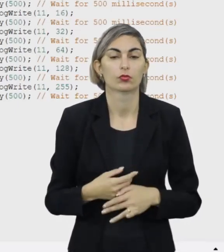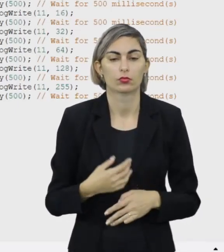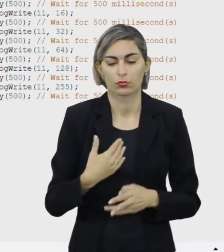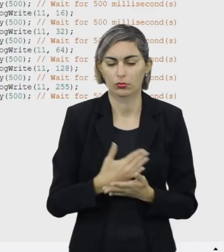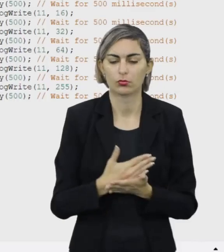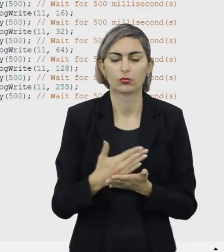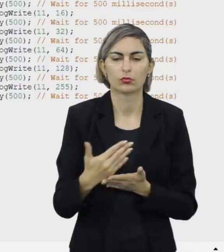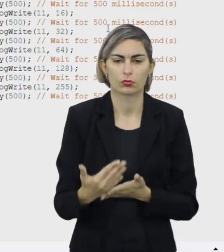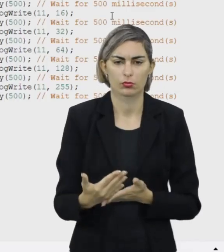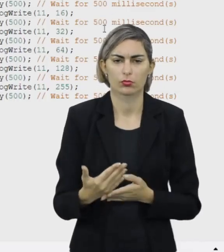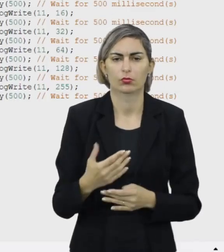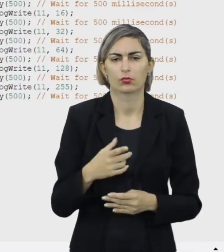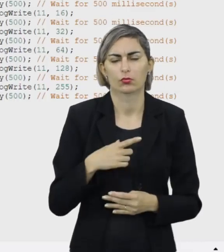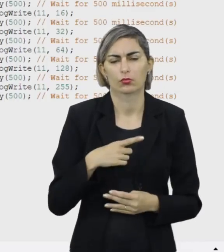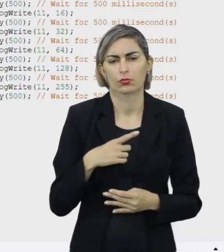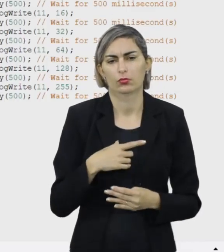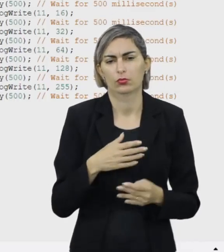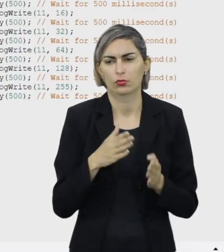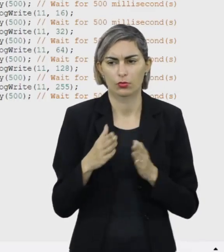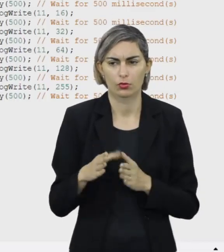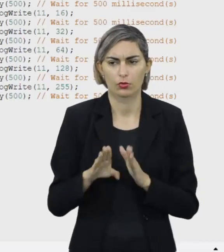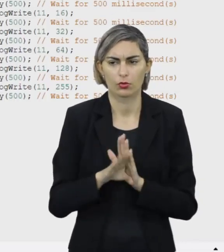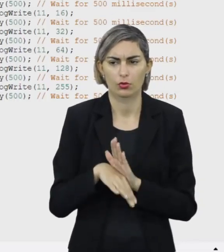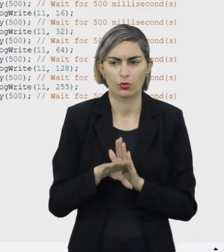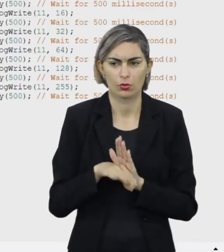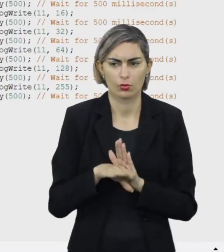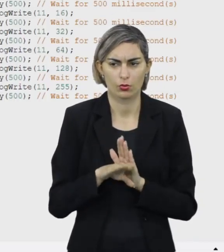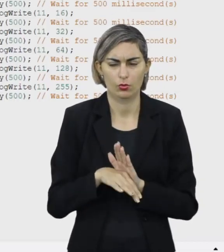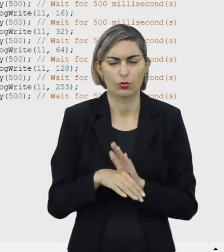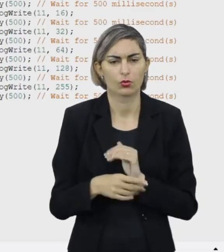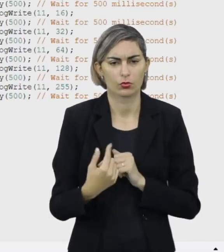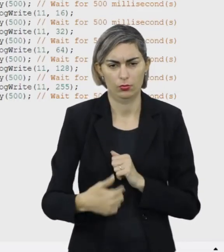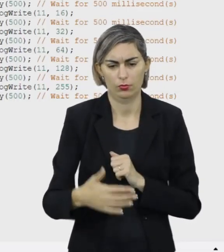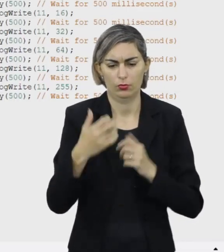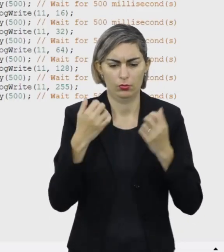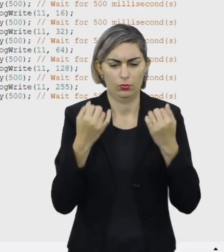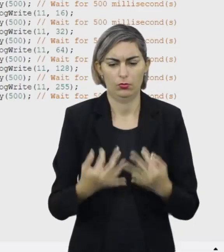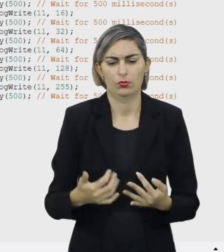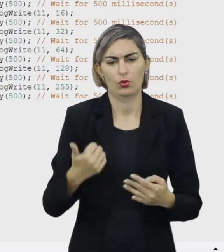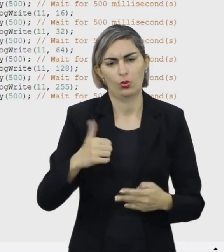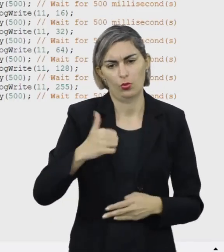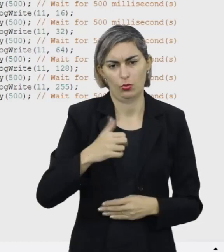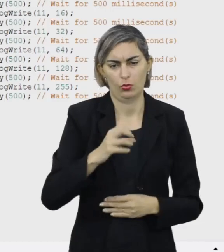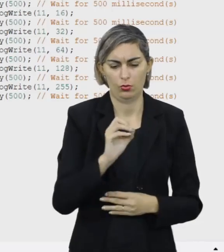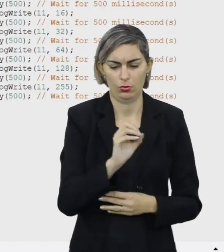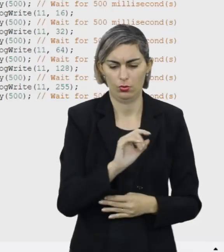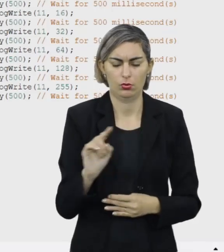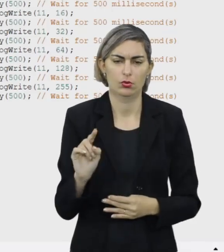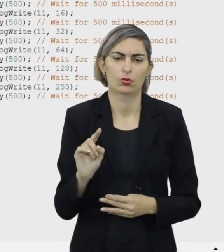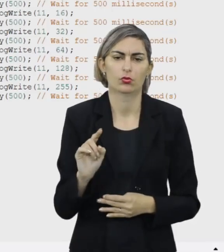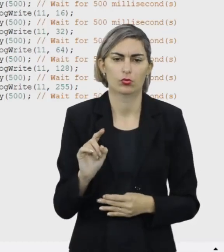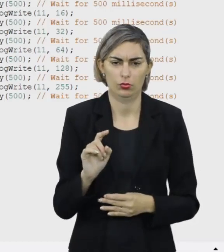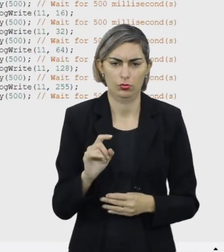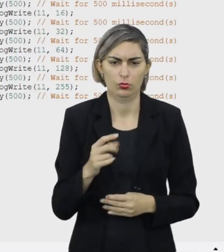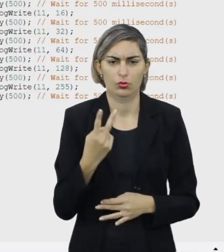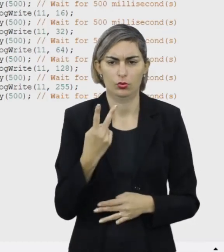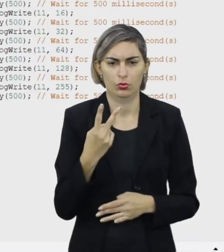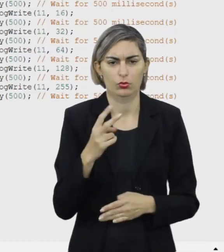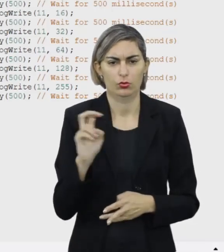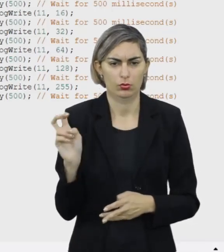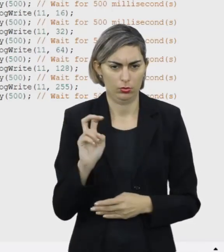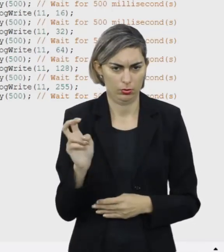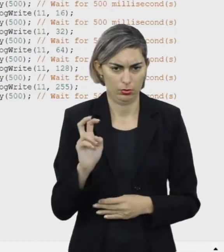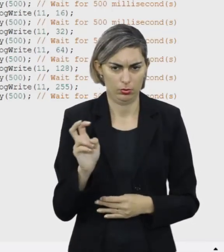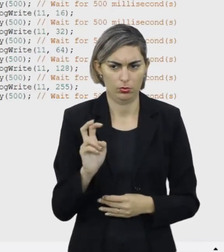Vamos começar aqui com um bloco, depois a gente vai para o código em si. Nós vamos definir o pino 11 como 0, então ele tem uma escala de 0 a 255. 0